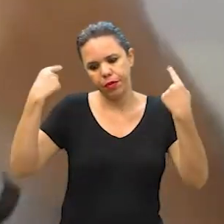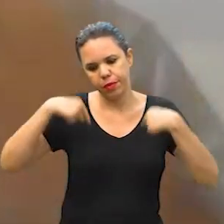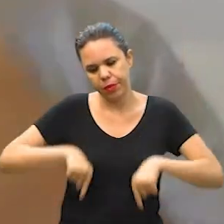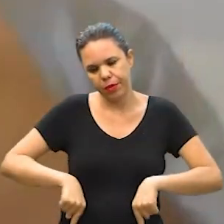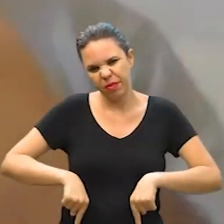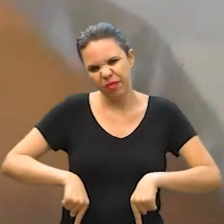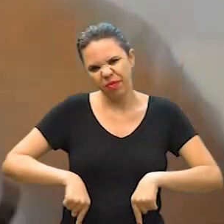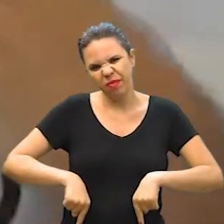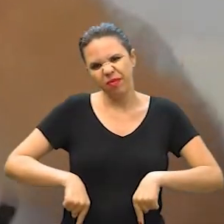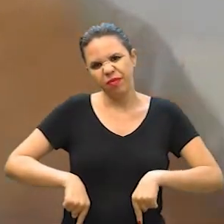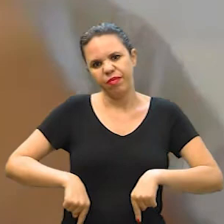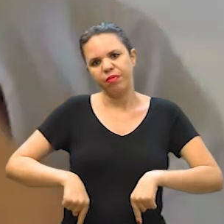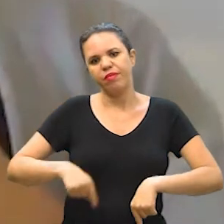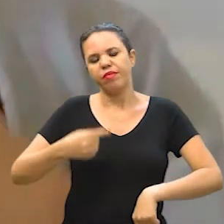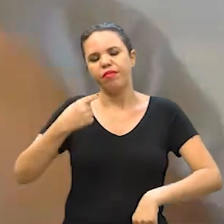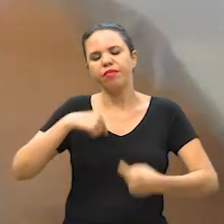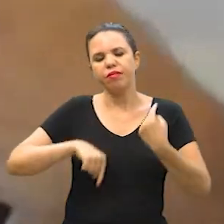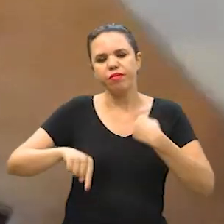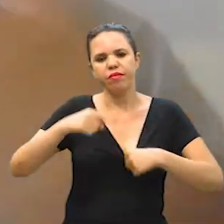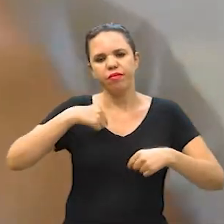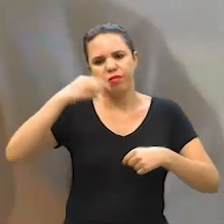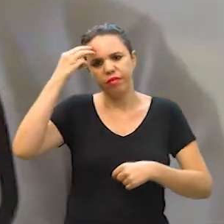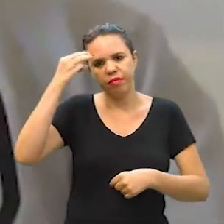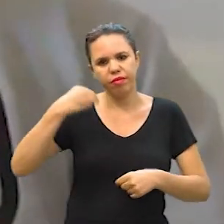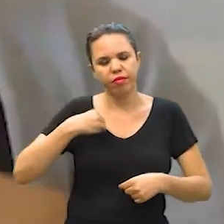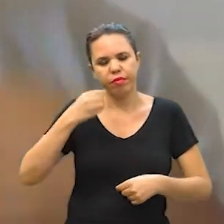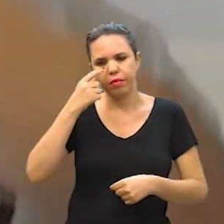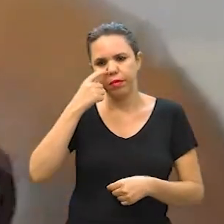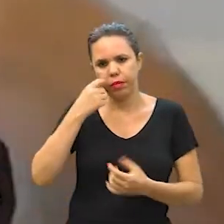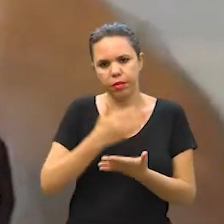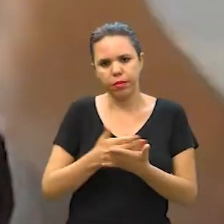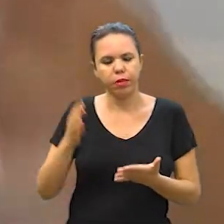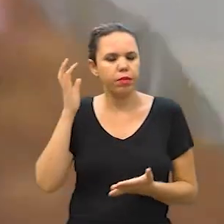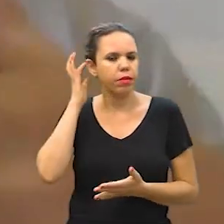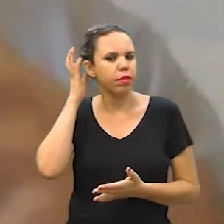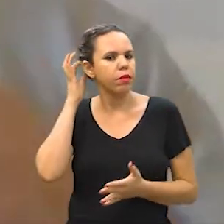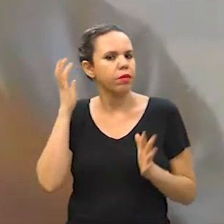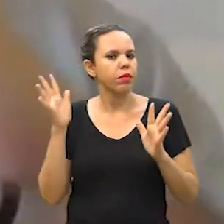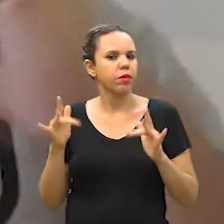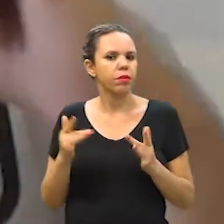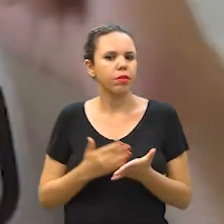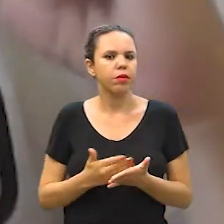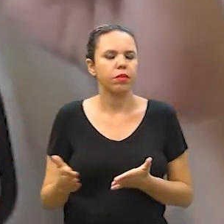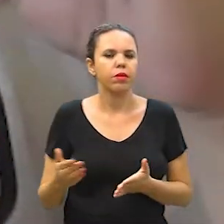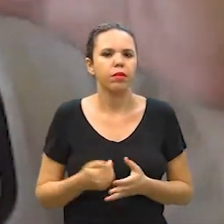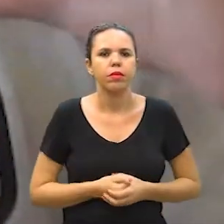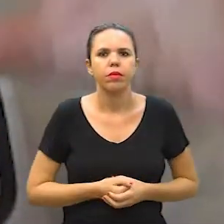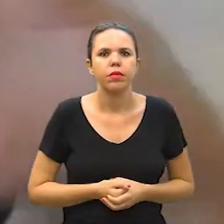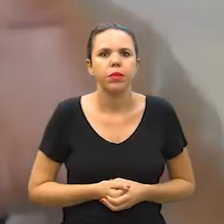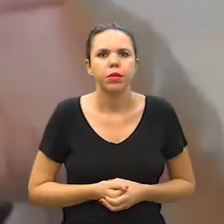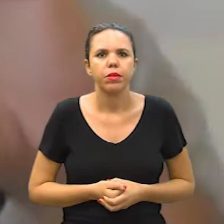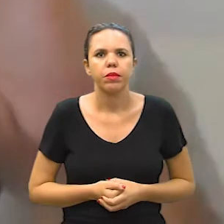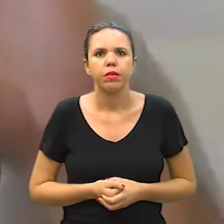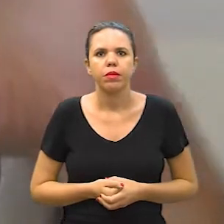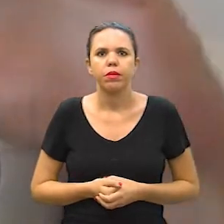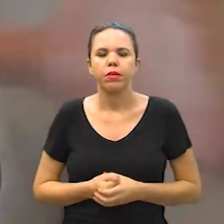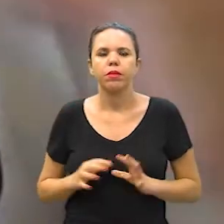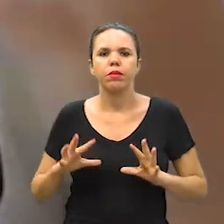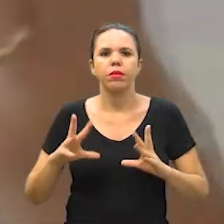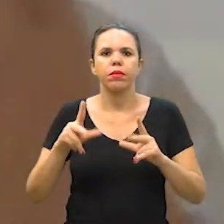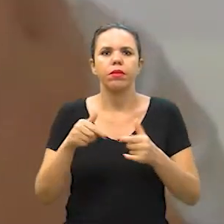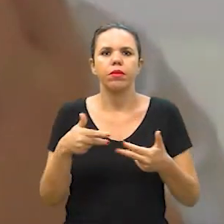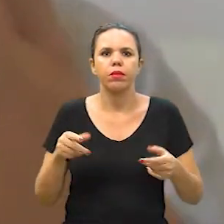corpo, metabolismo, mente, início da fase de namoro, e todo